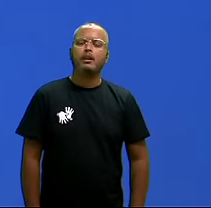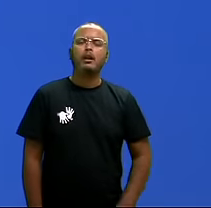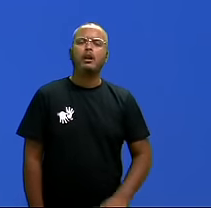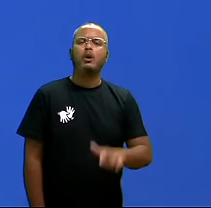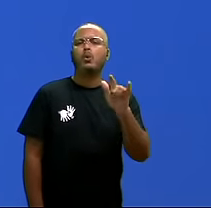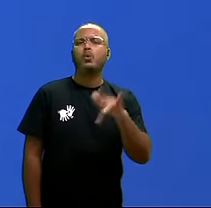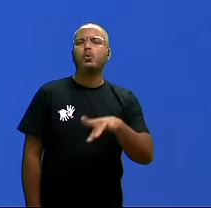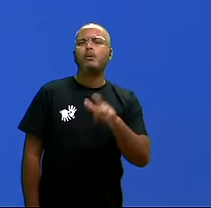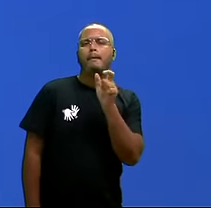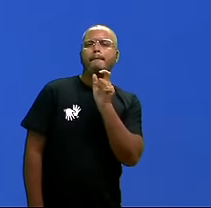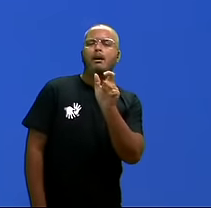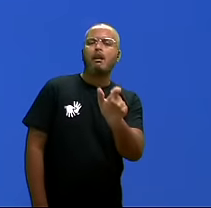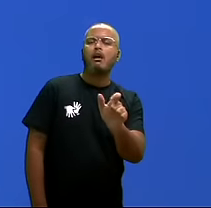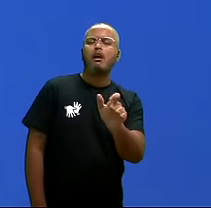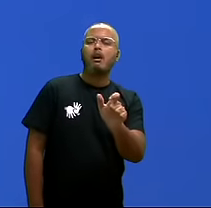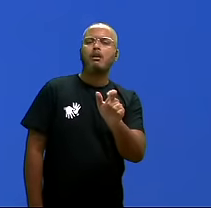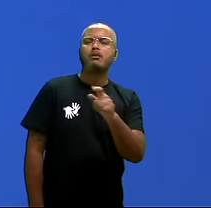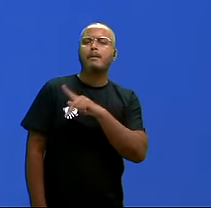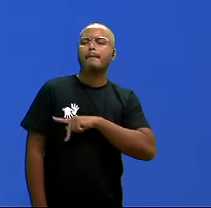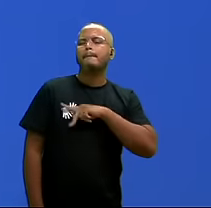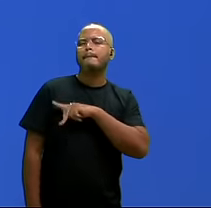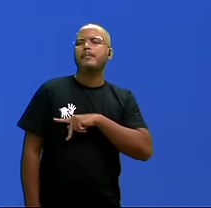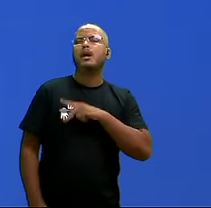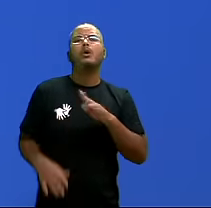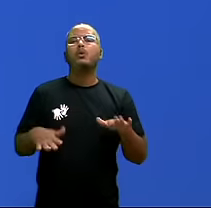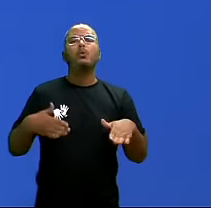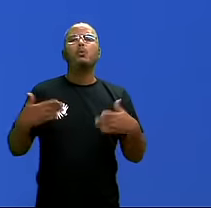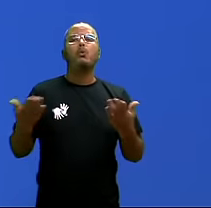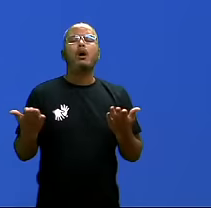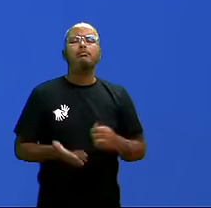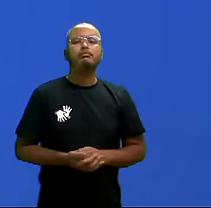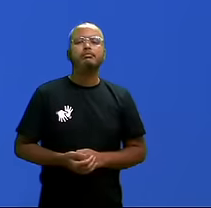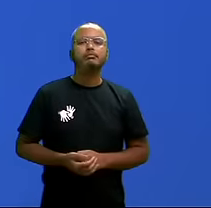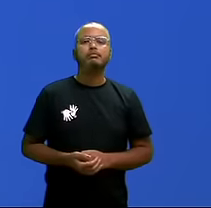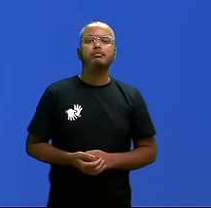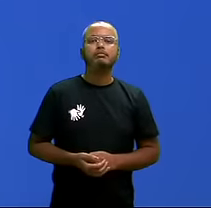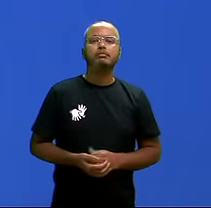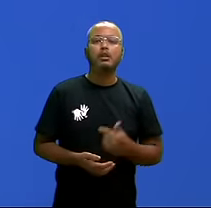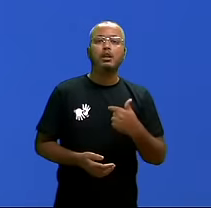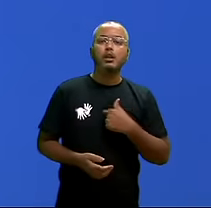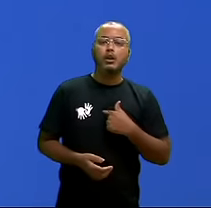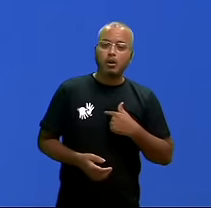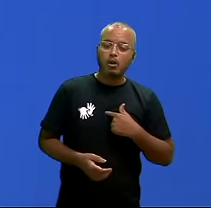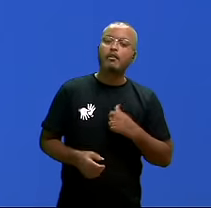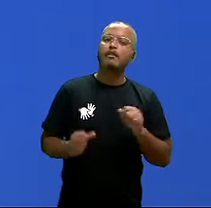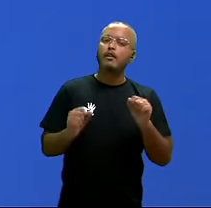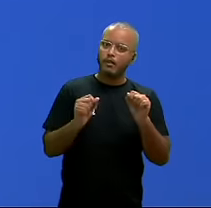Escuta isso aqui, ó. As últimas palavras de Paulo foram qual? Combati o bom combate.